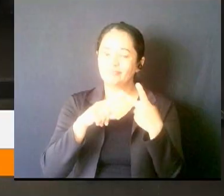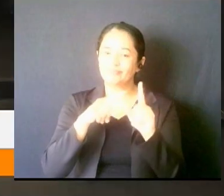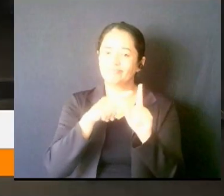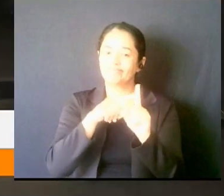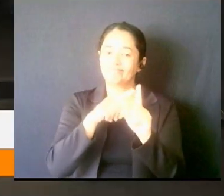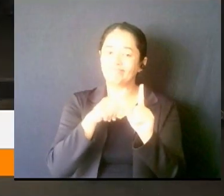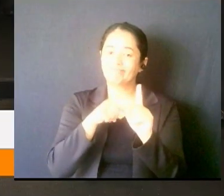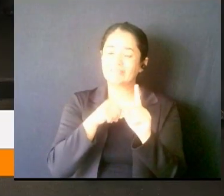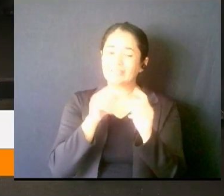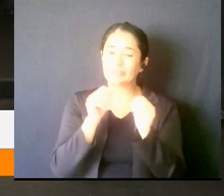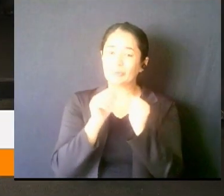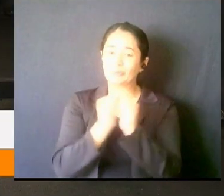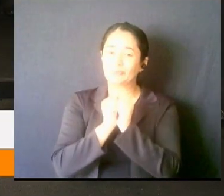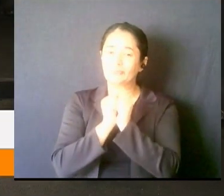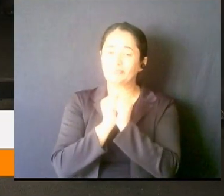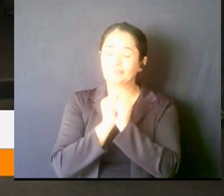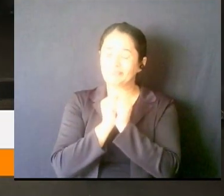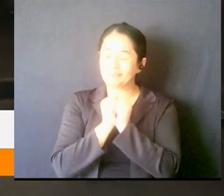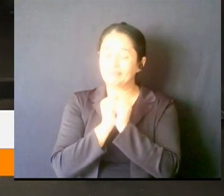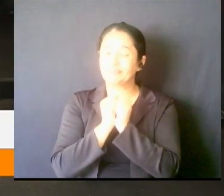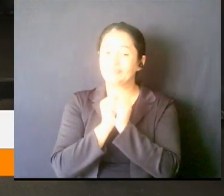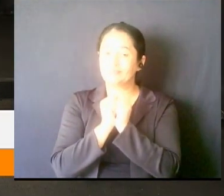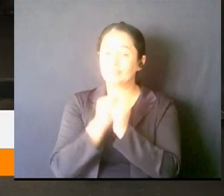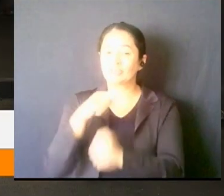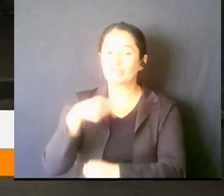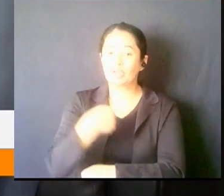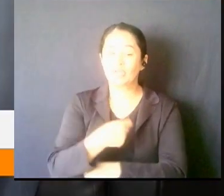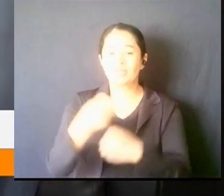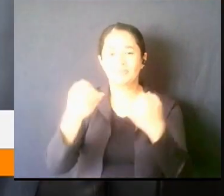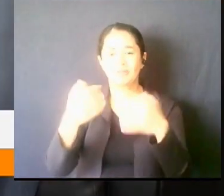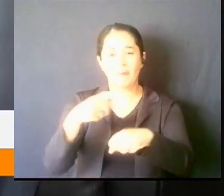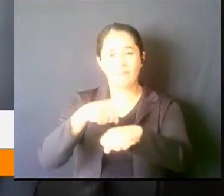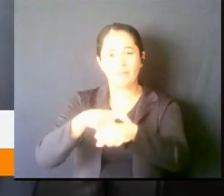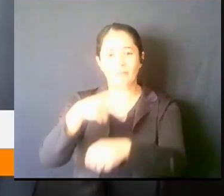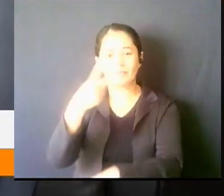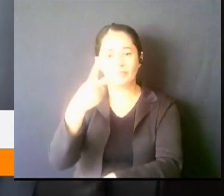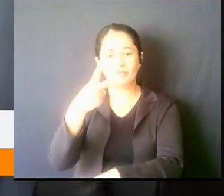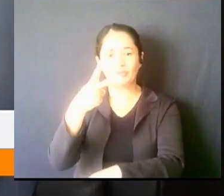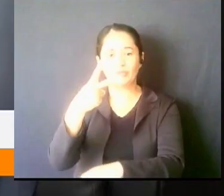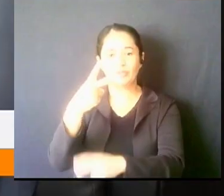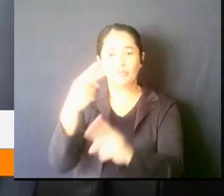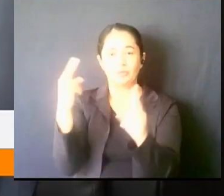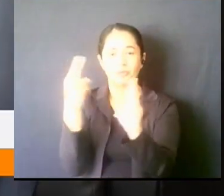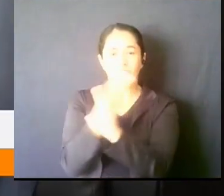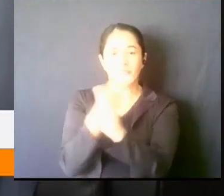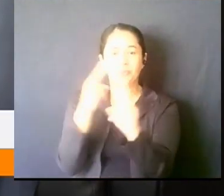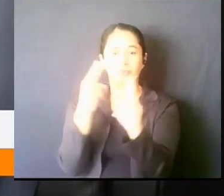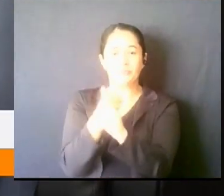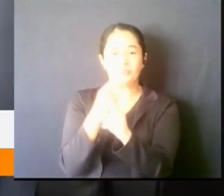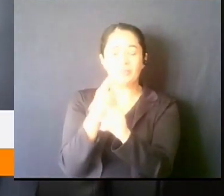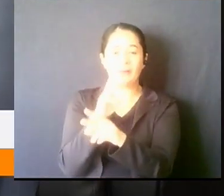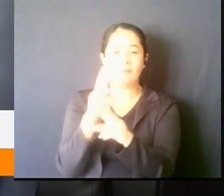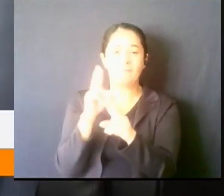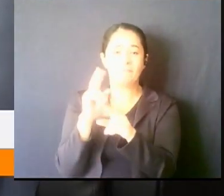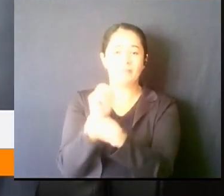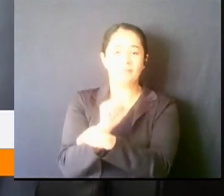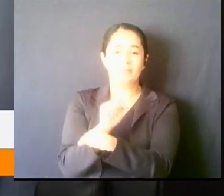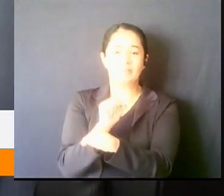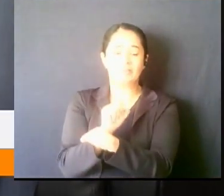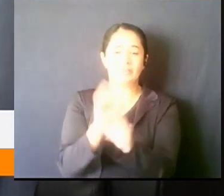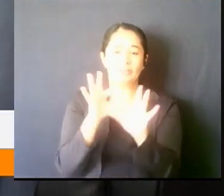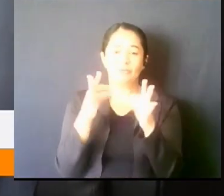A gente fala que são dois momentos de crises esperadas no ciclo familiar.